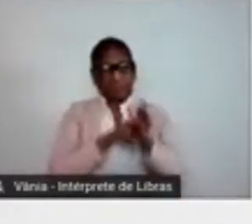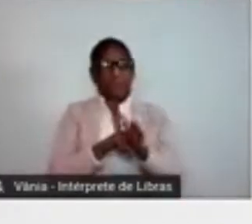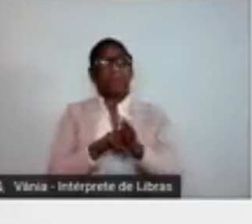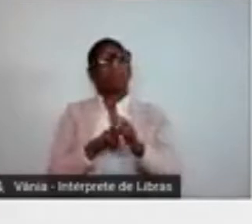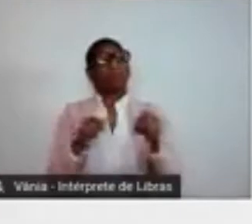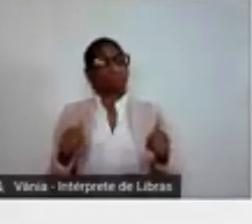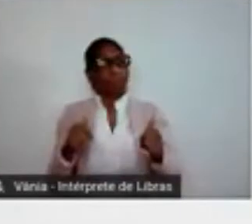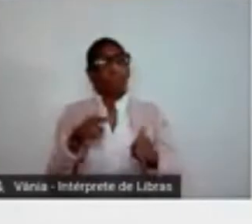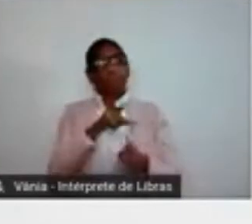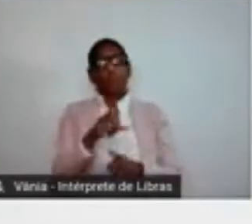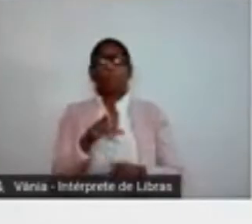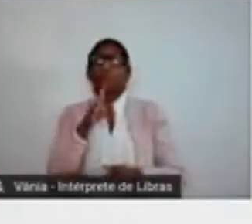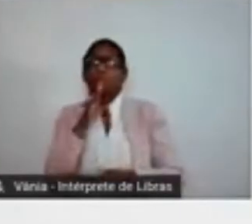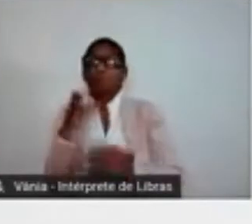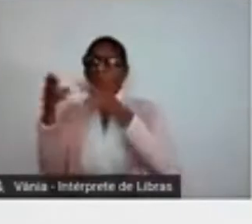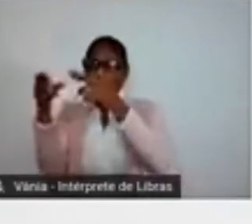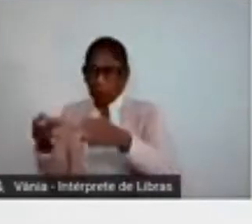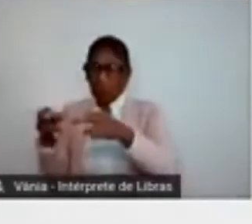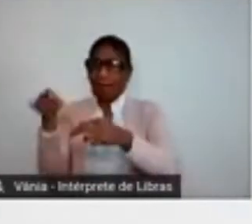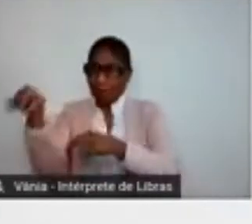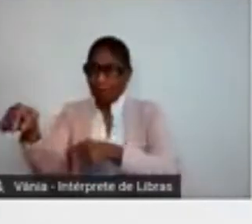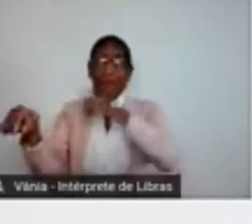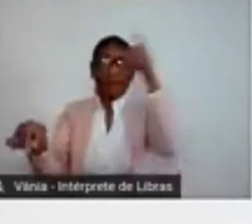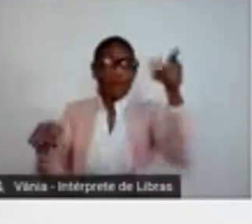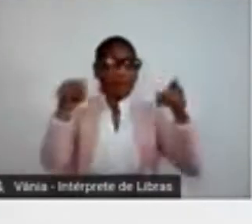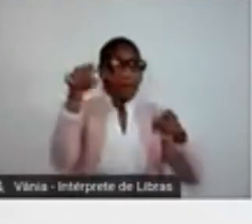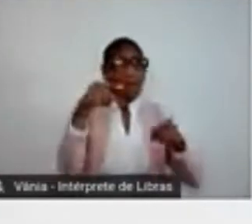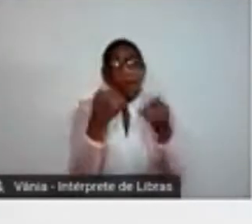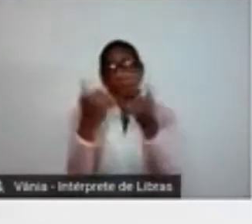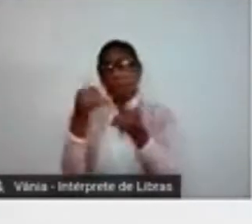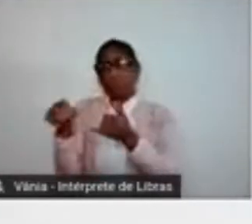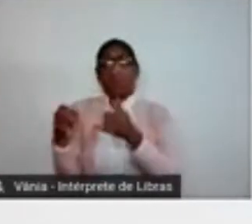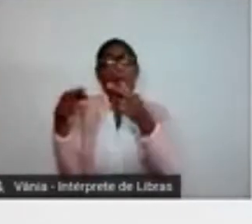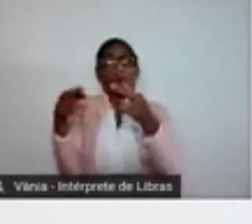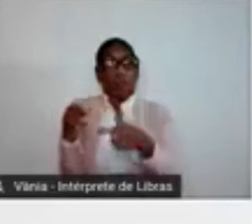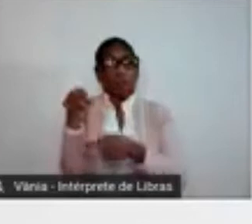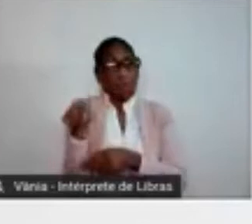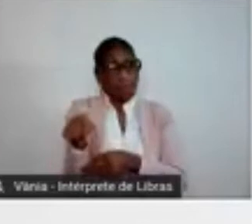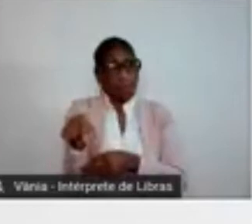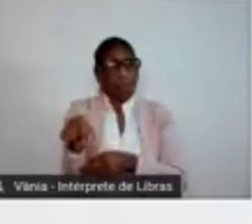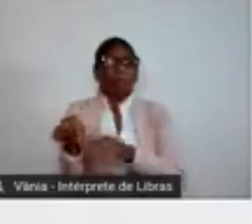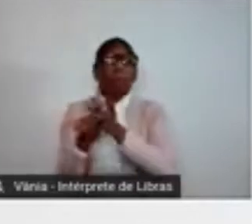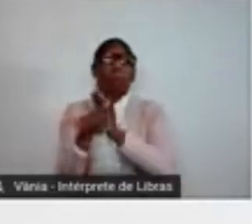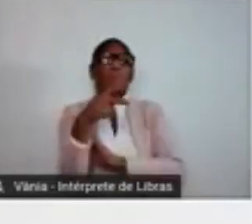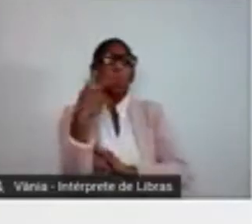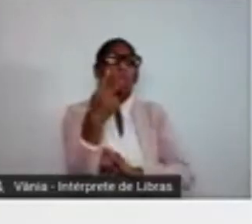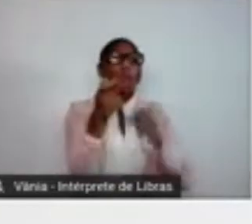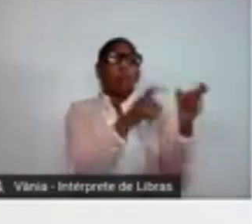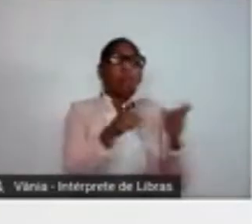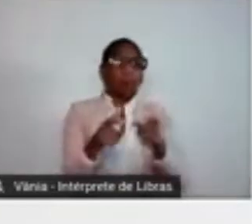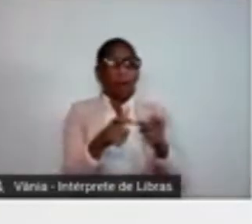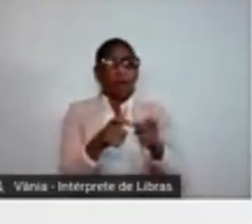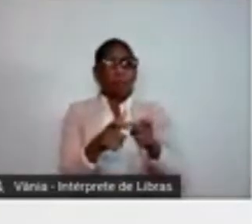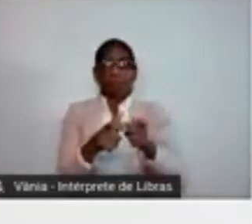nas regiões para as outras regiões, ou seja, se numa região você tem a saturação de leitos, nós vamos buscar leitos em outras regiões para atender os